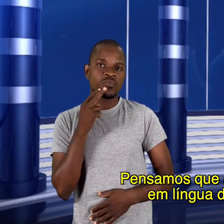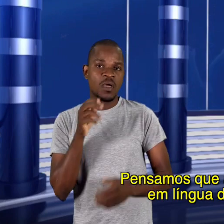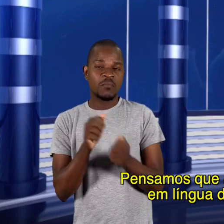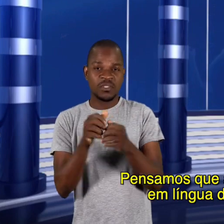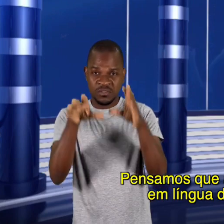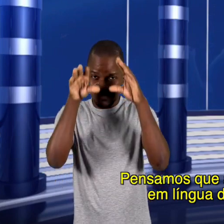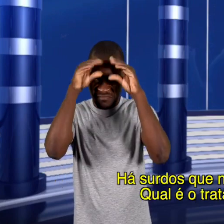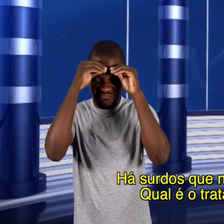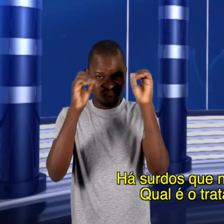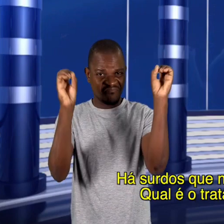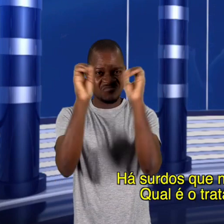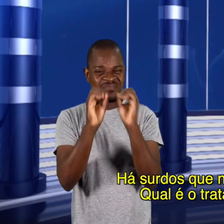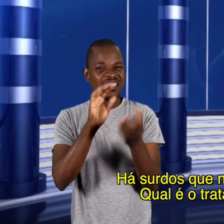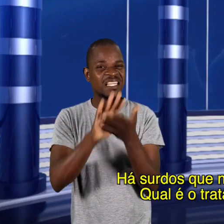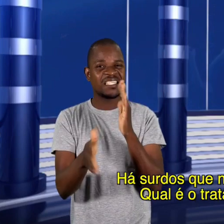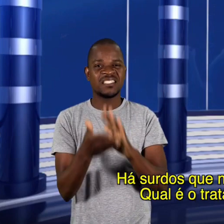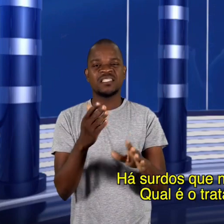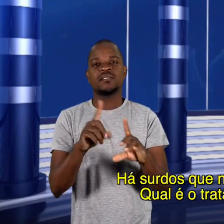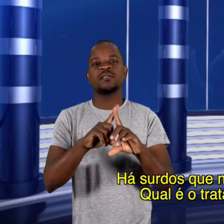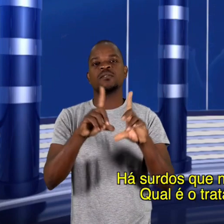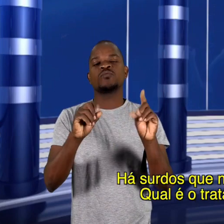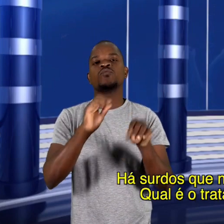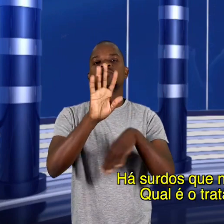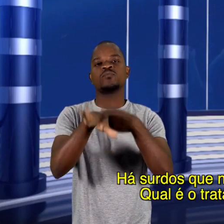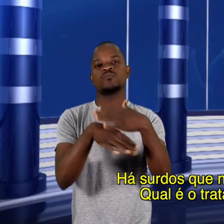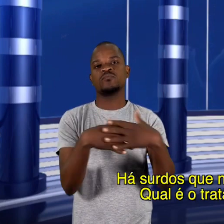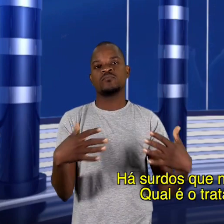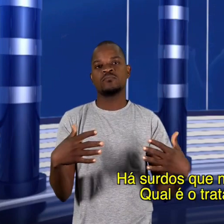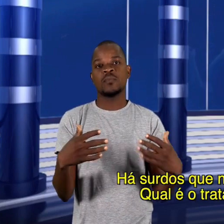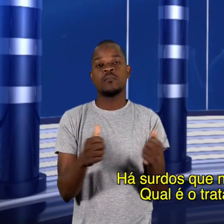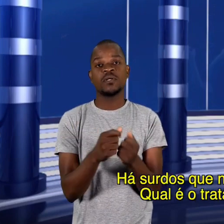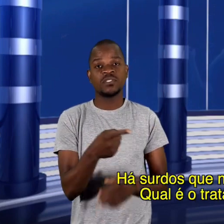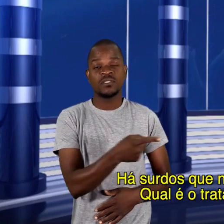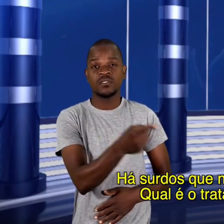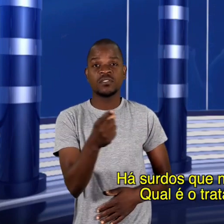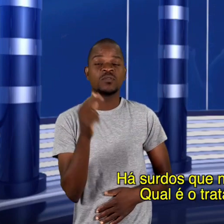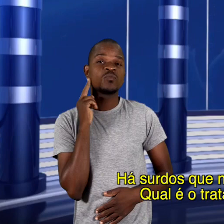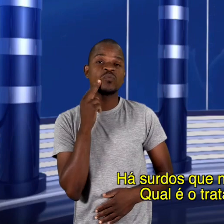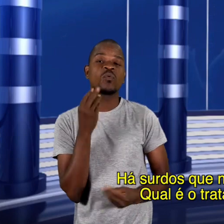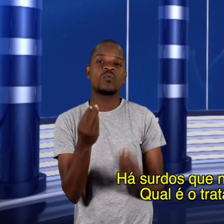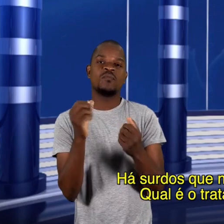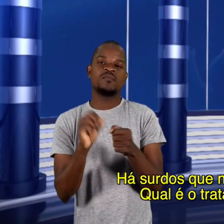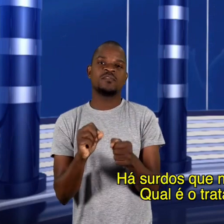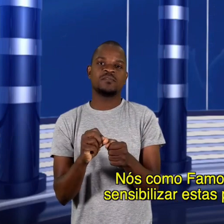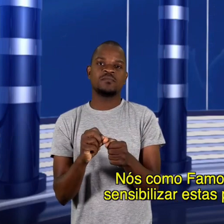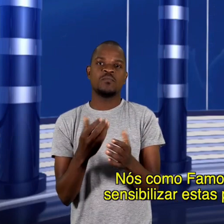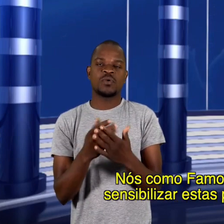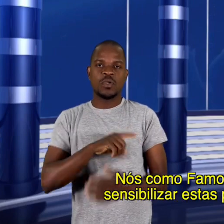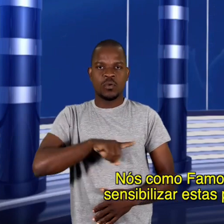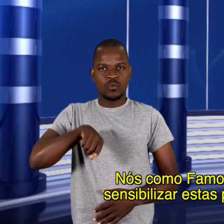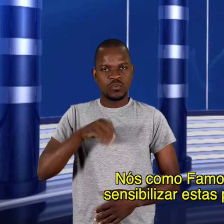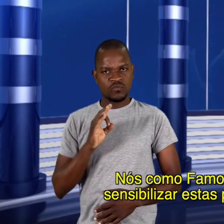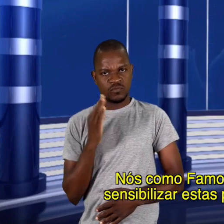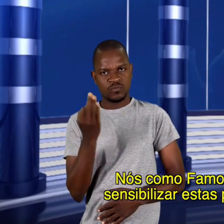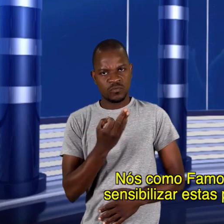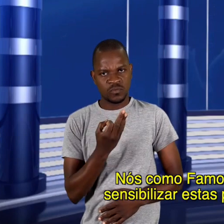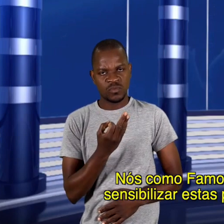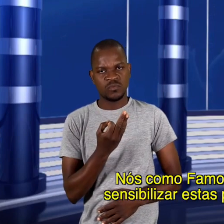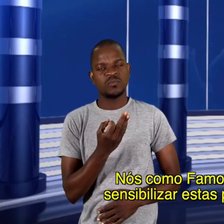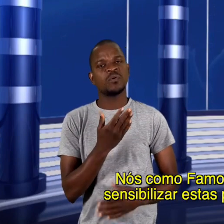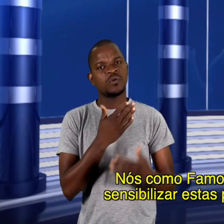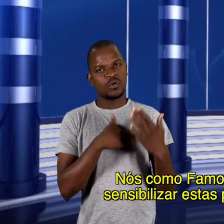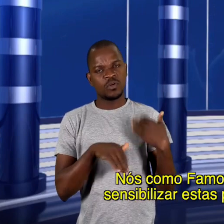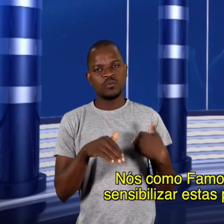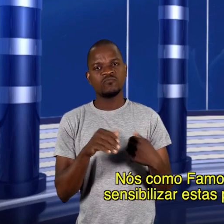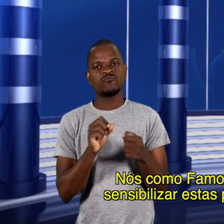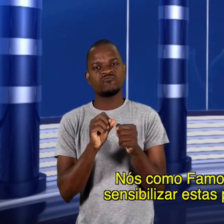é isso. Existem pessoas surdas que não entendem a língua de sinais. Qual é o tratamento que vai ser dado, ou que está a ser dado, porque nós, como